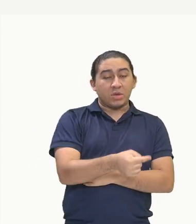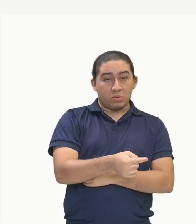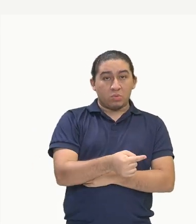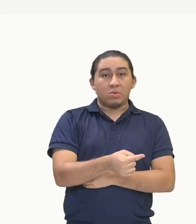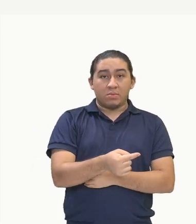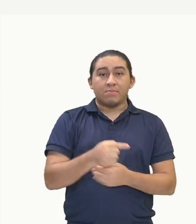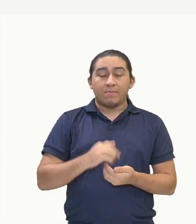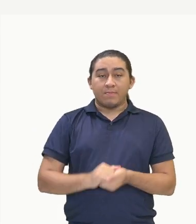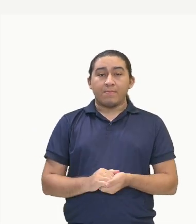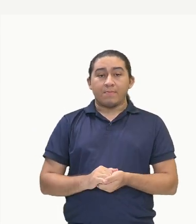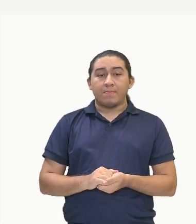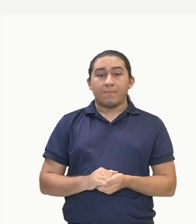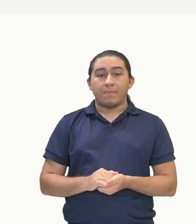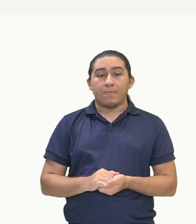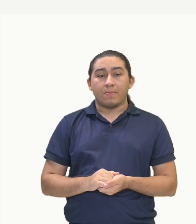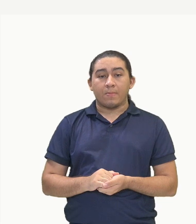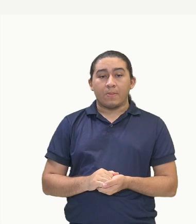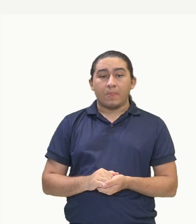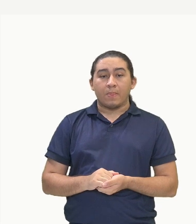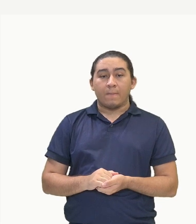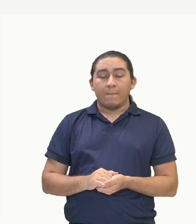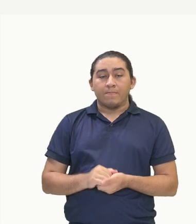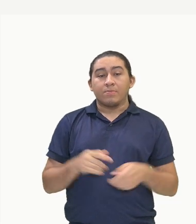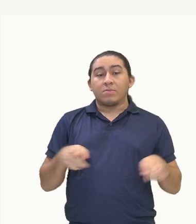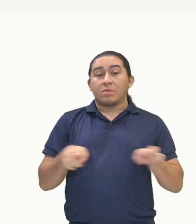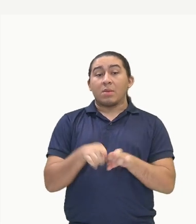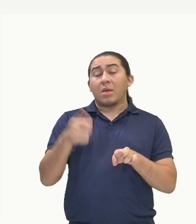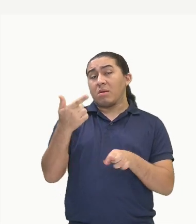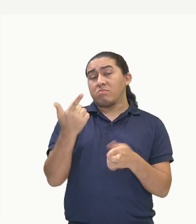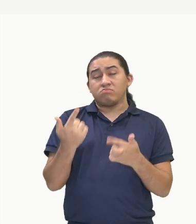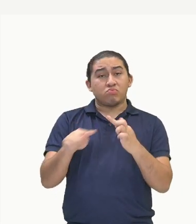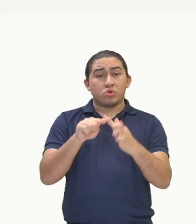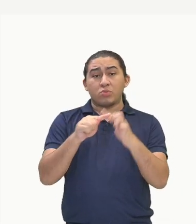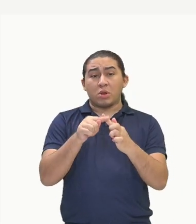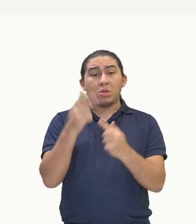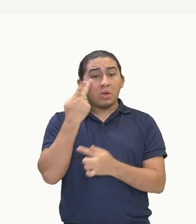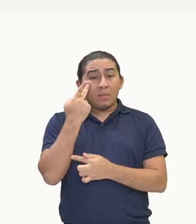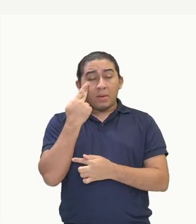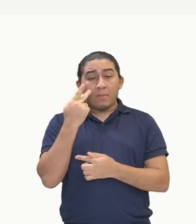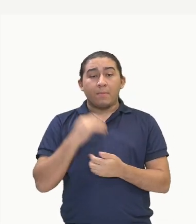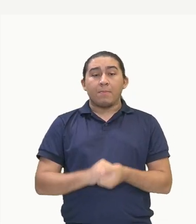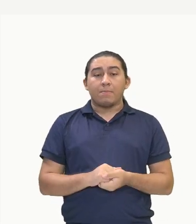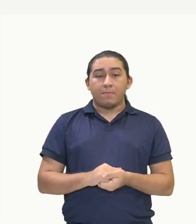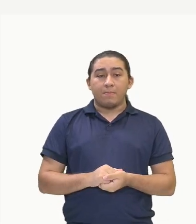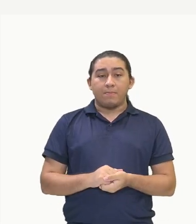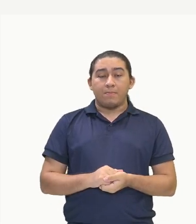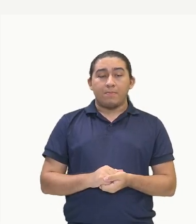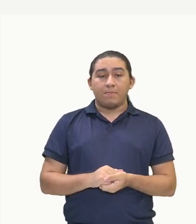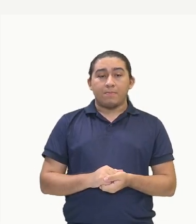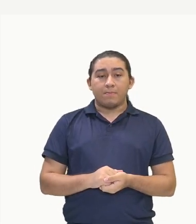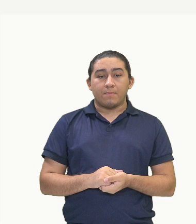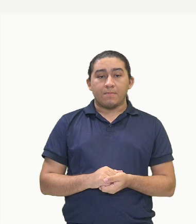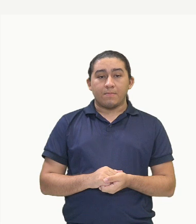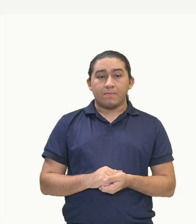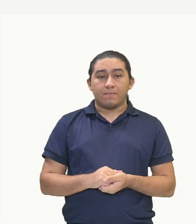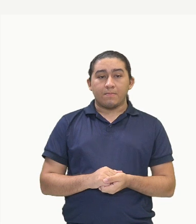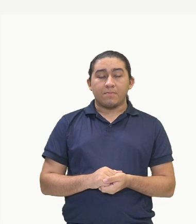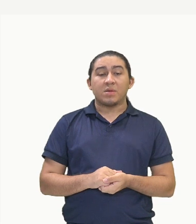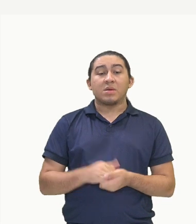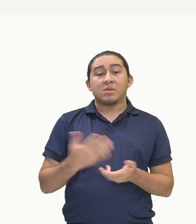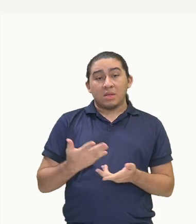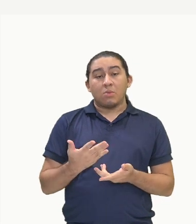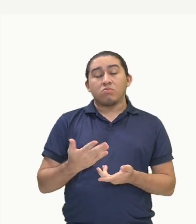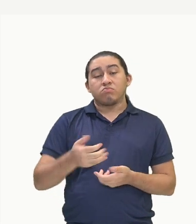ok? E faz a multiplicação normalmente. Primeiro, multiplica pelo 6 e